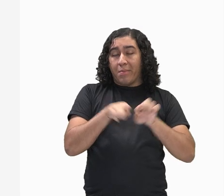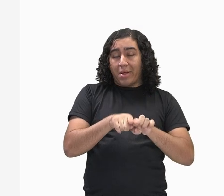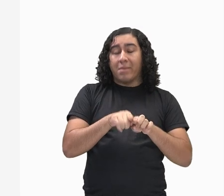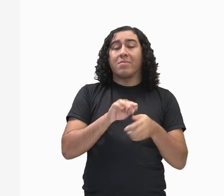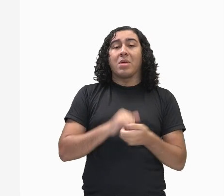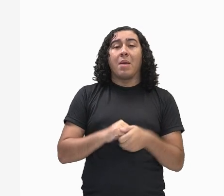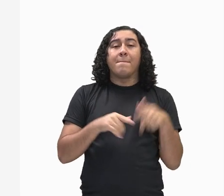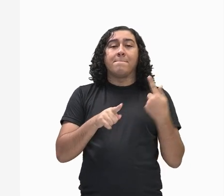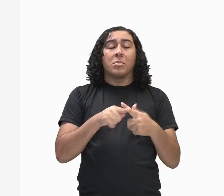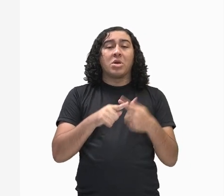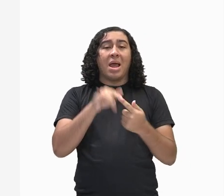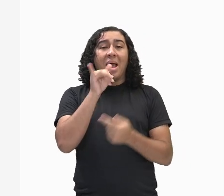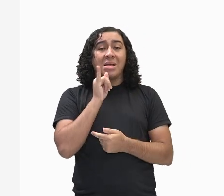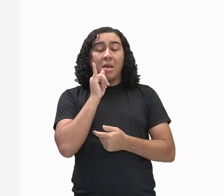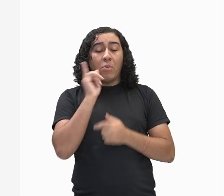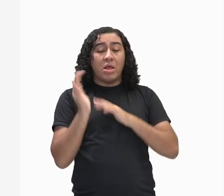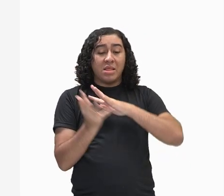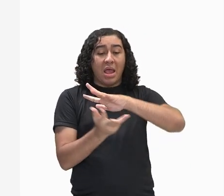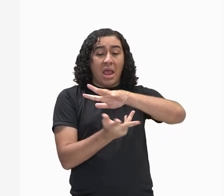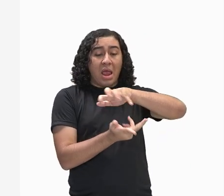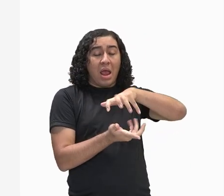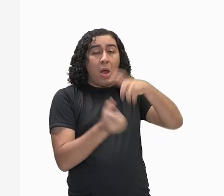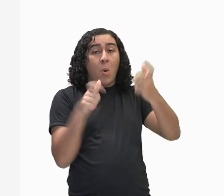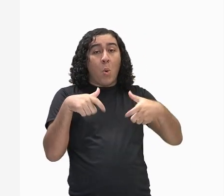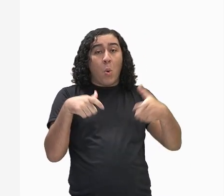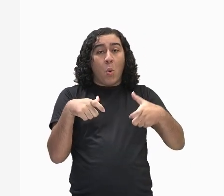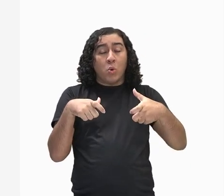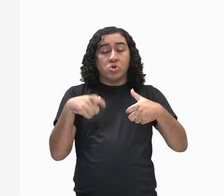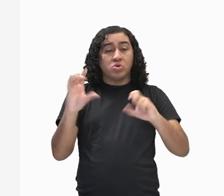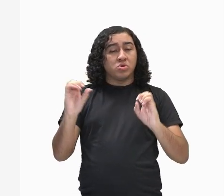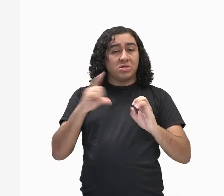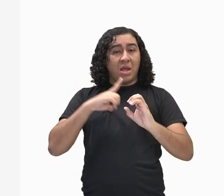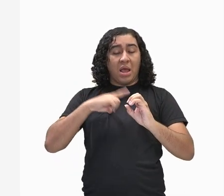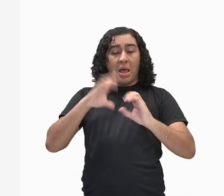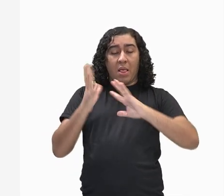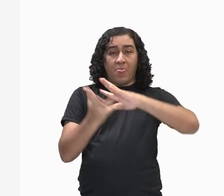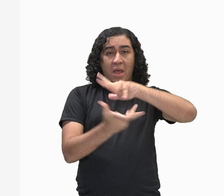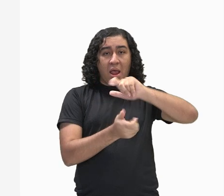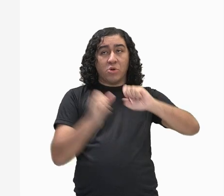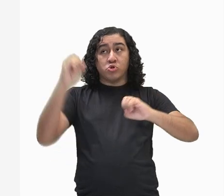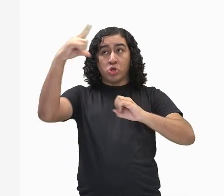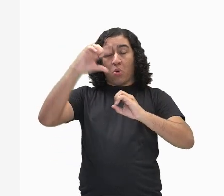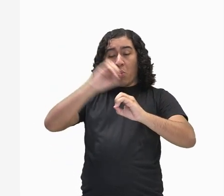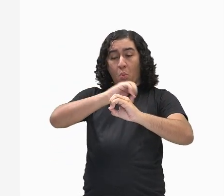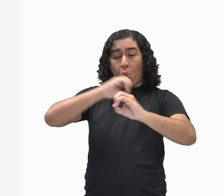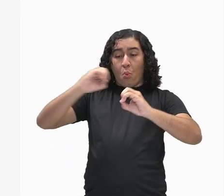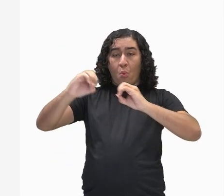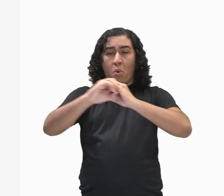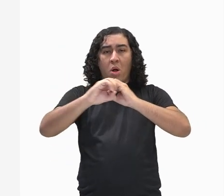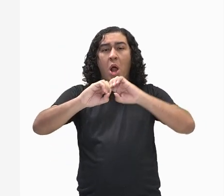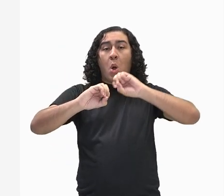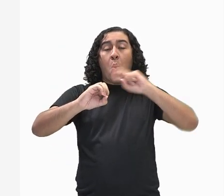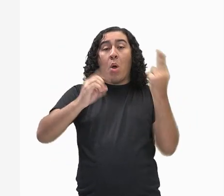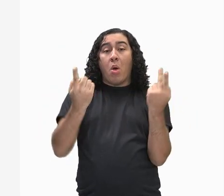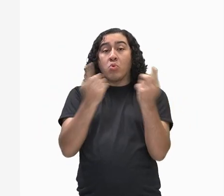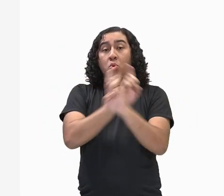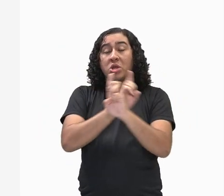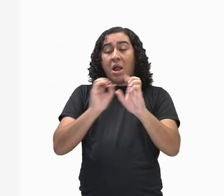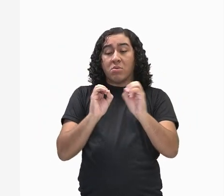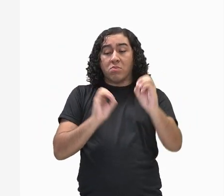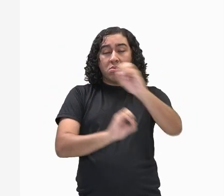da Terra, a posição da Terra em relação ao Sol, a imagem mostra aí, né, o geocentrismo